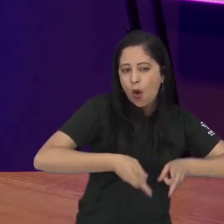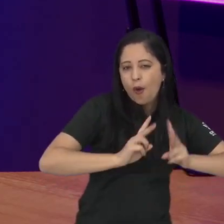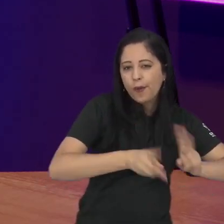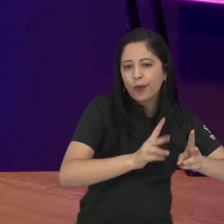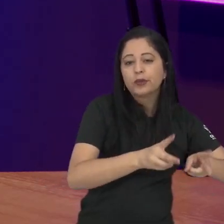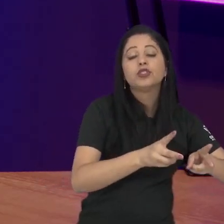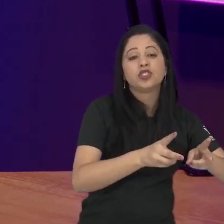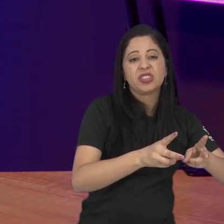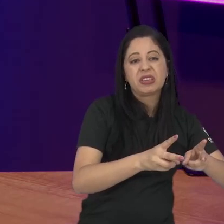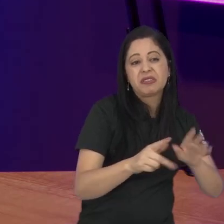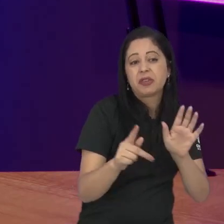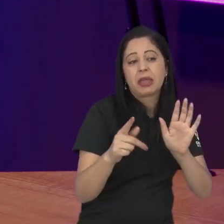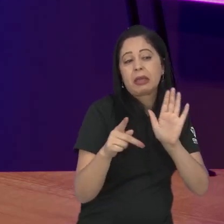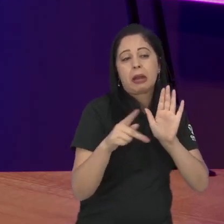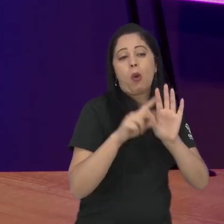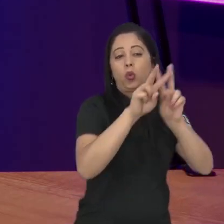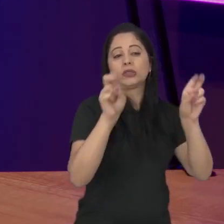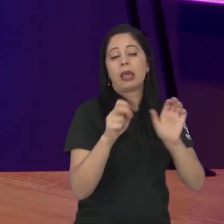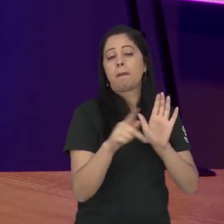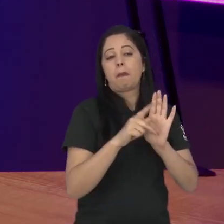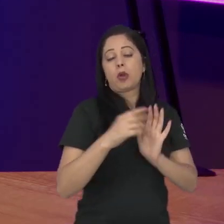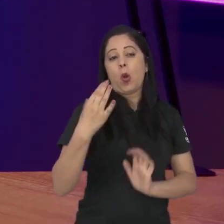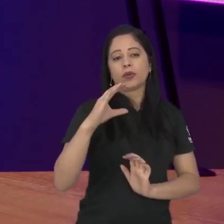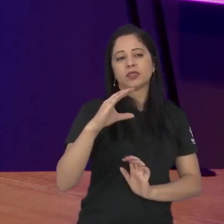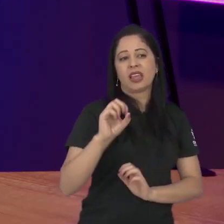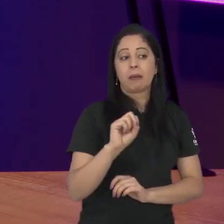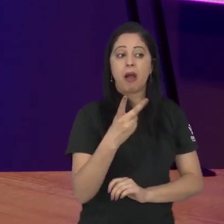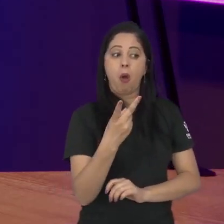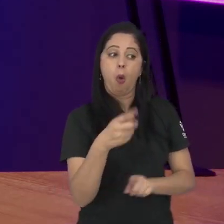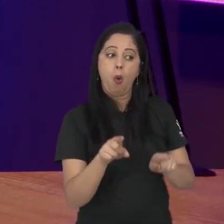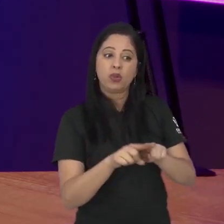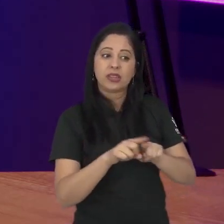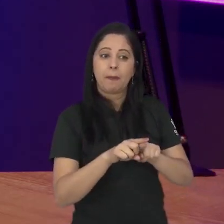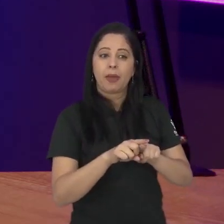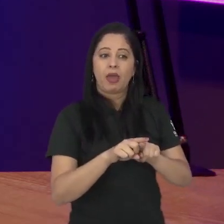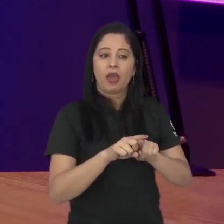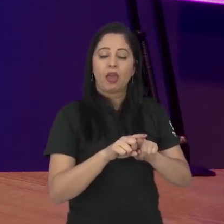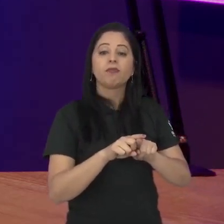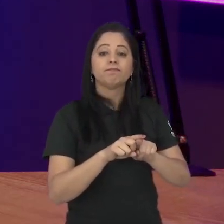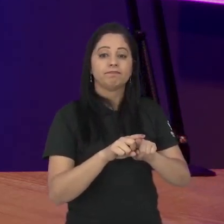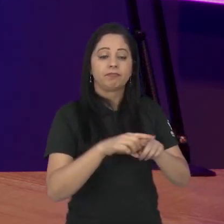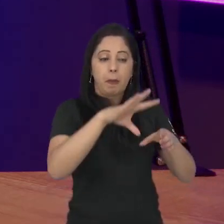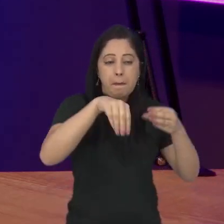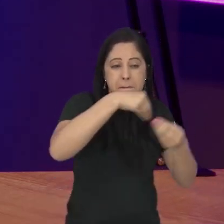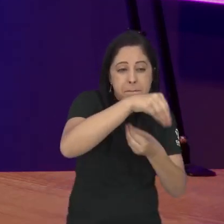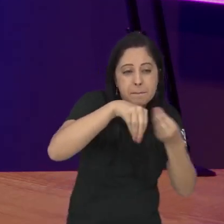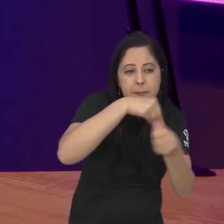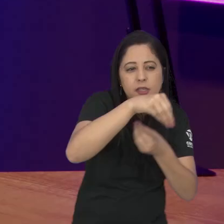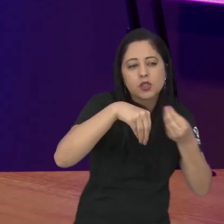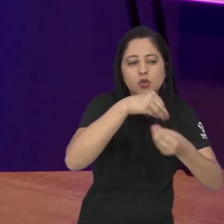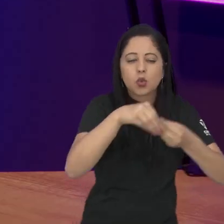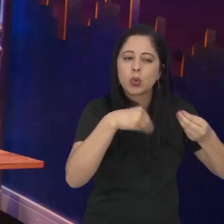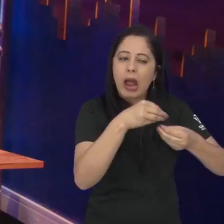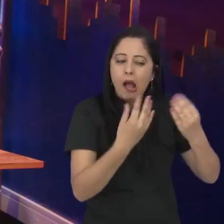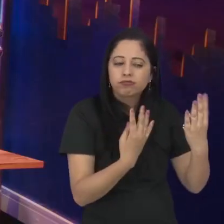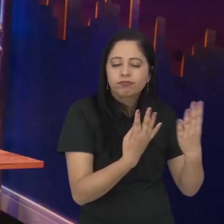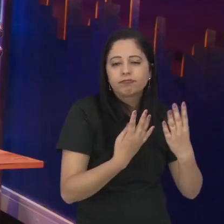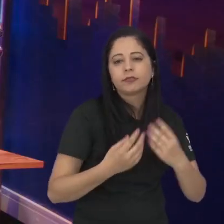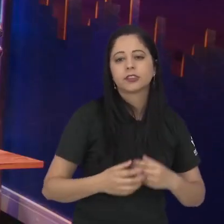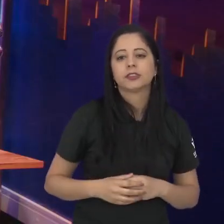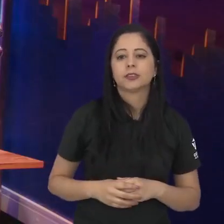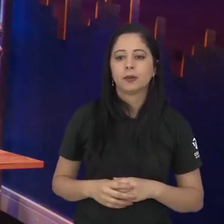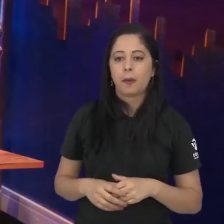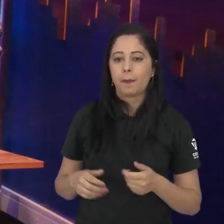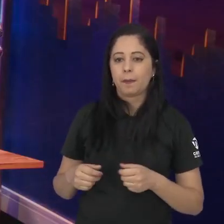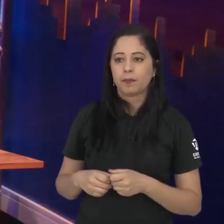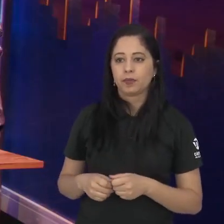no cientificismo ou se eles vão trazer uma certa mitologia também que existe. Vamos ter que assistir para saber.